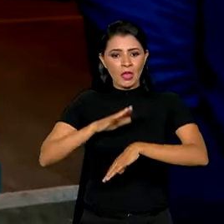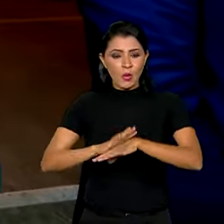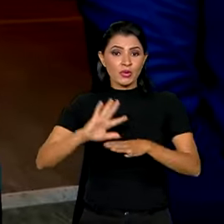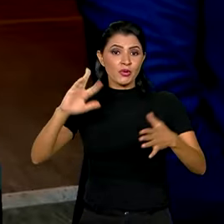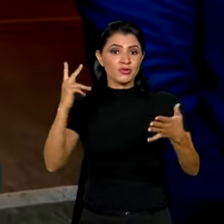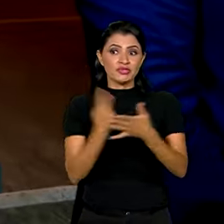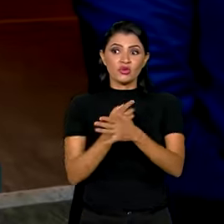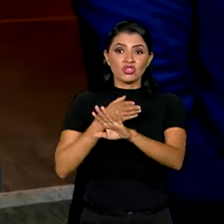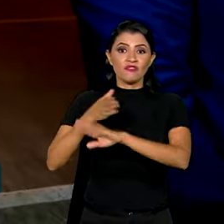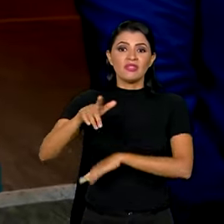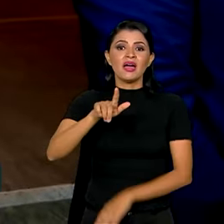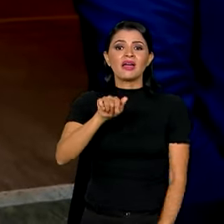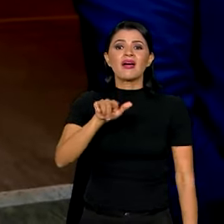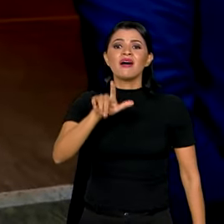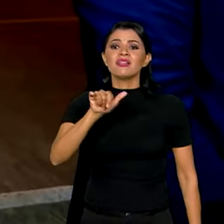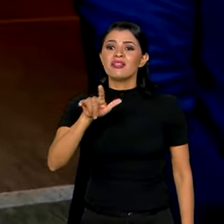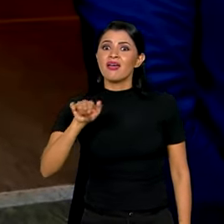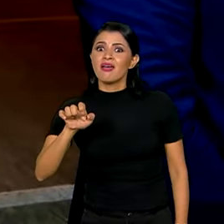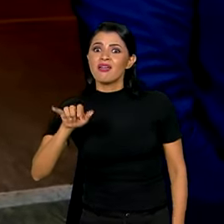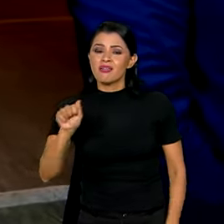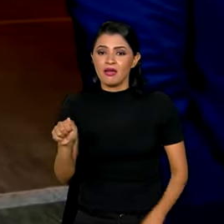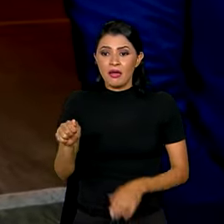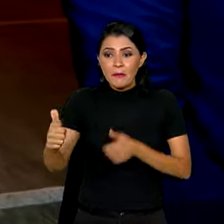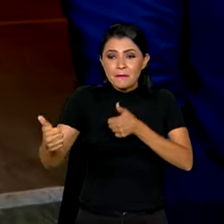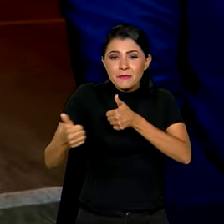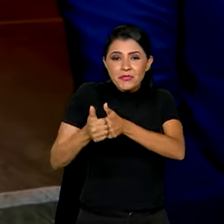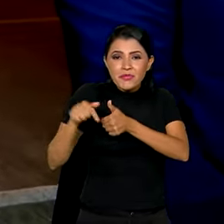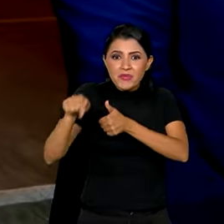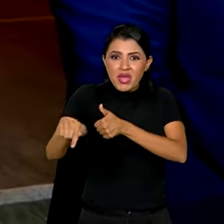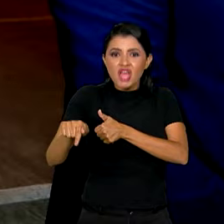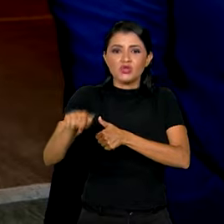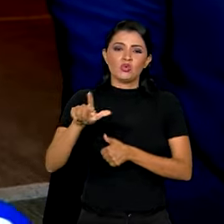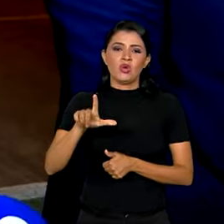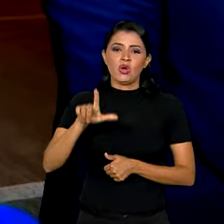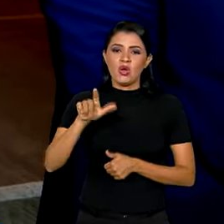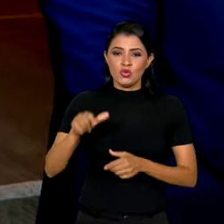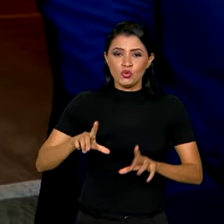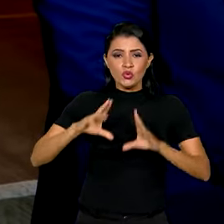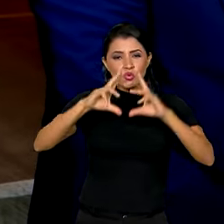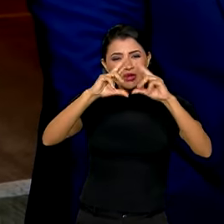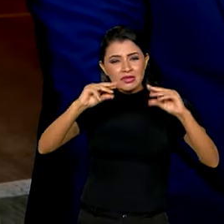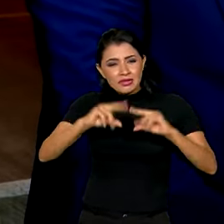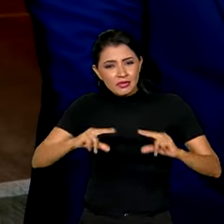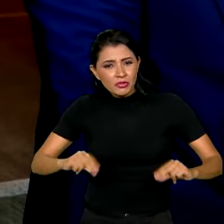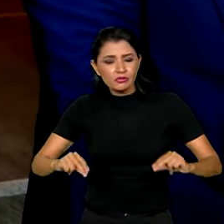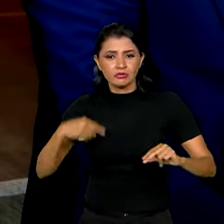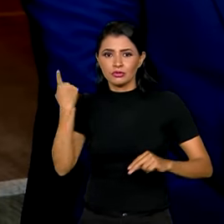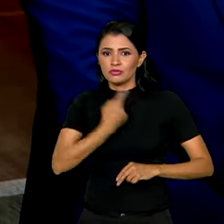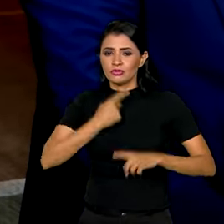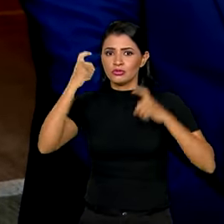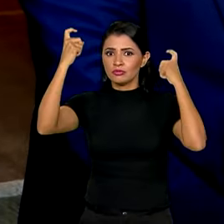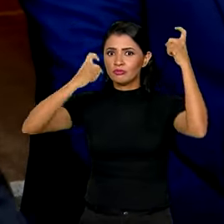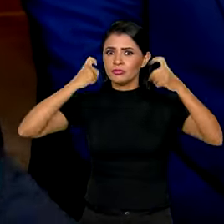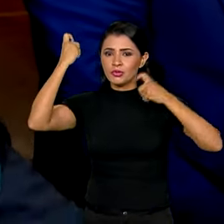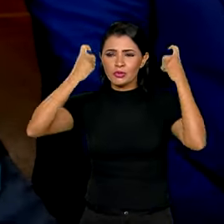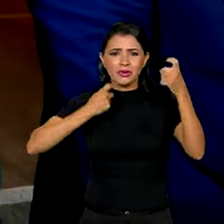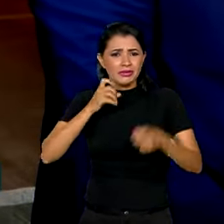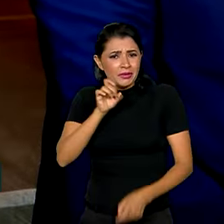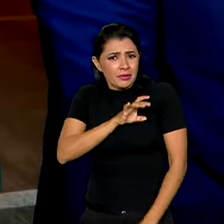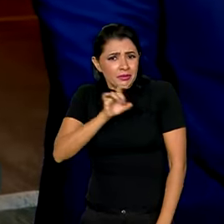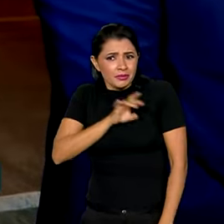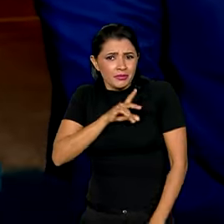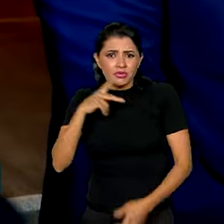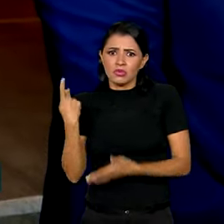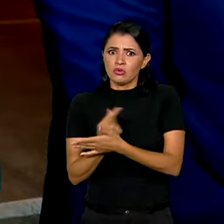estávamos na Galileia, estávamos próximo do Líbano. E essa foi a nossa maior preocupação, porque a gente tinha medo que